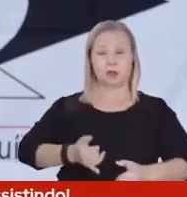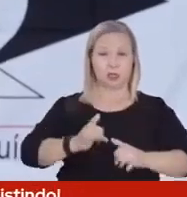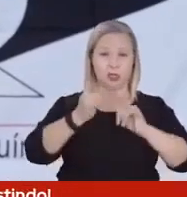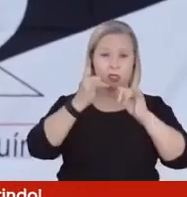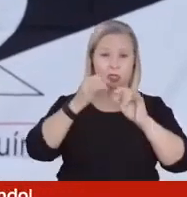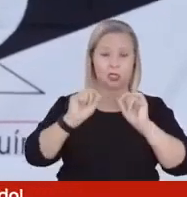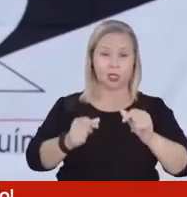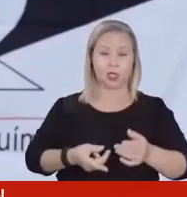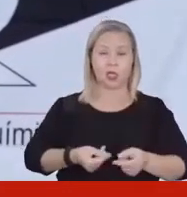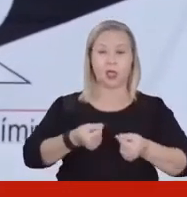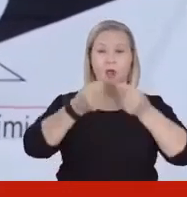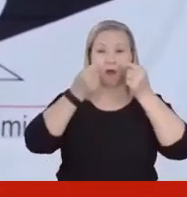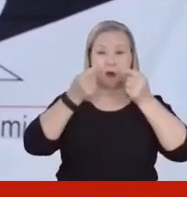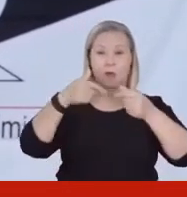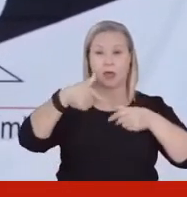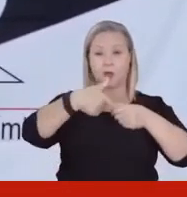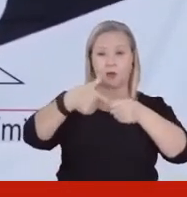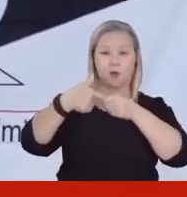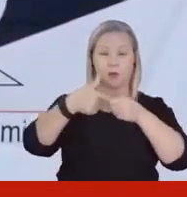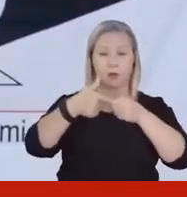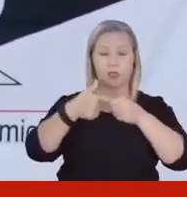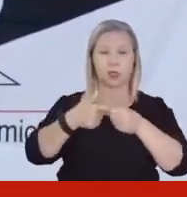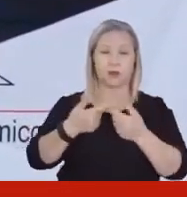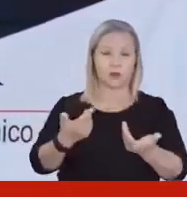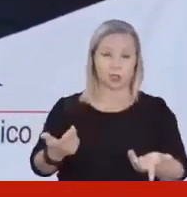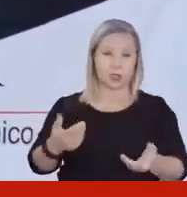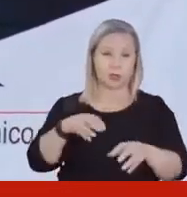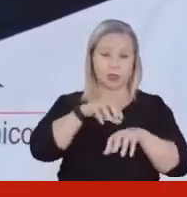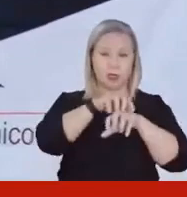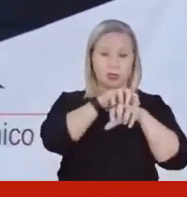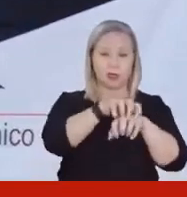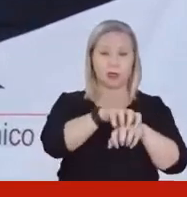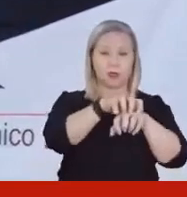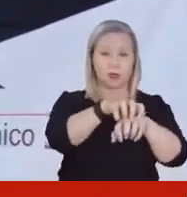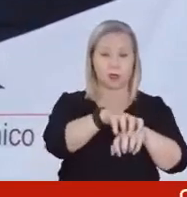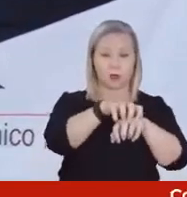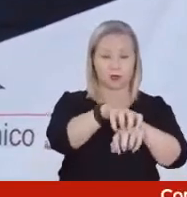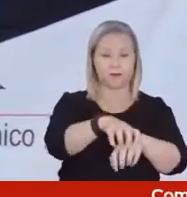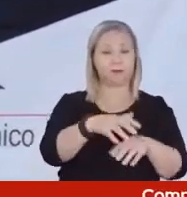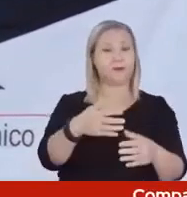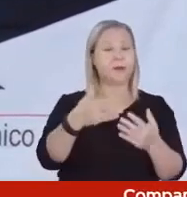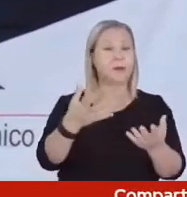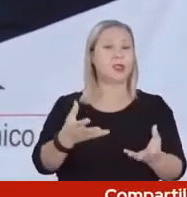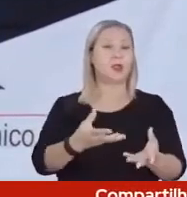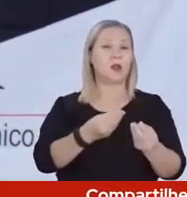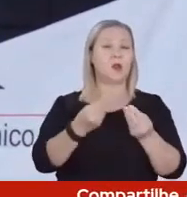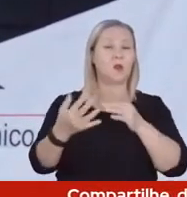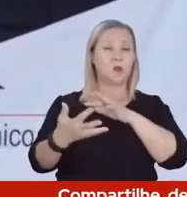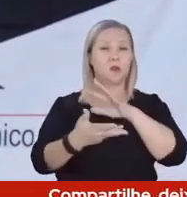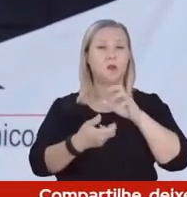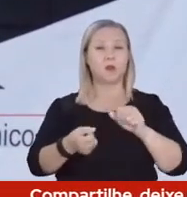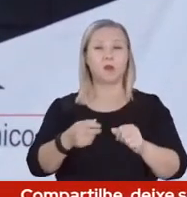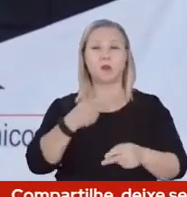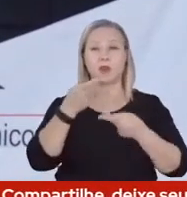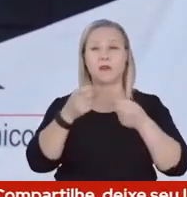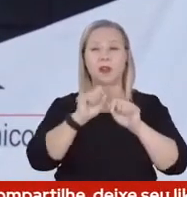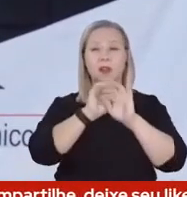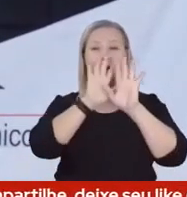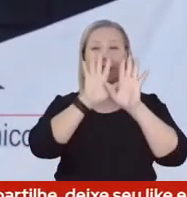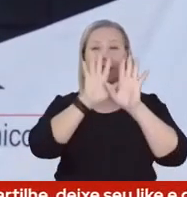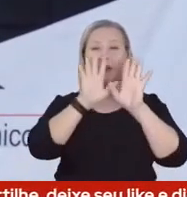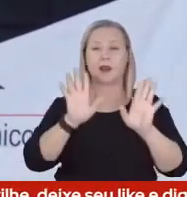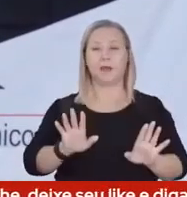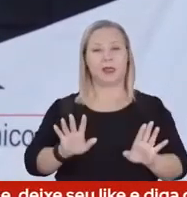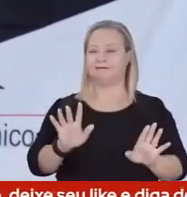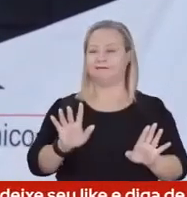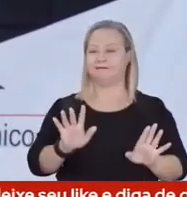de transporte. Portanto, o mundo hoje está apontando claramente que não dá para esquecer que